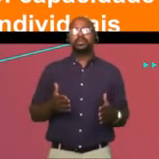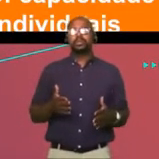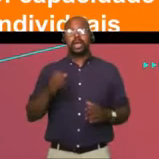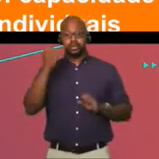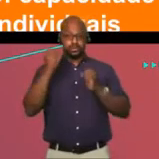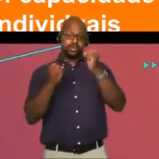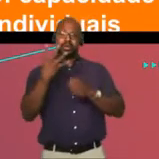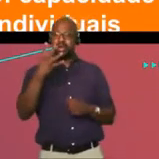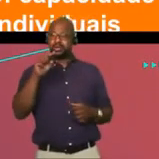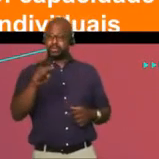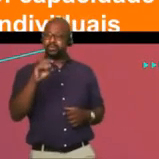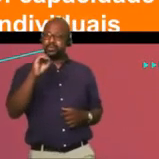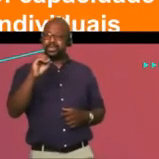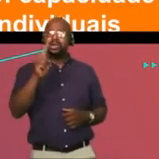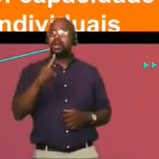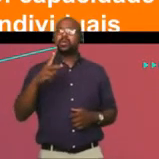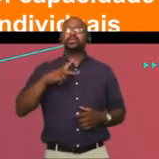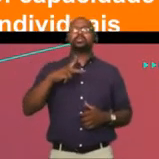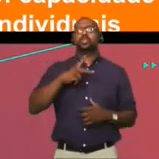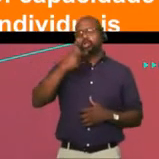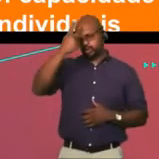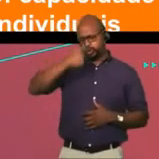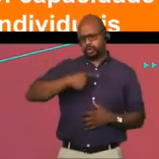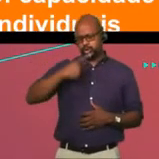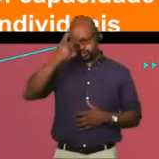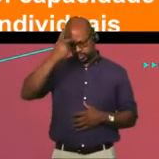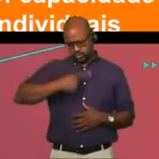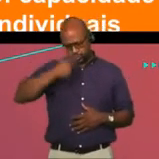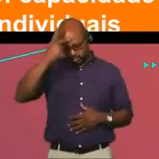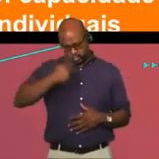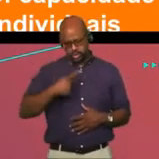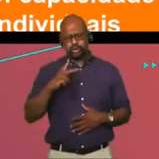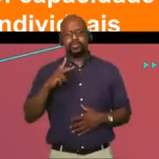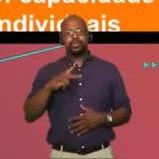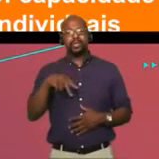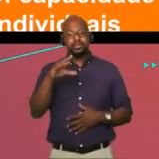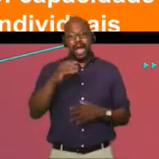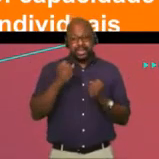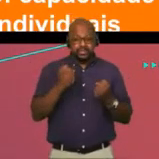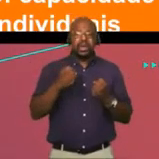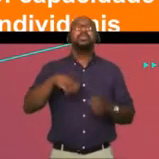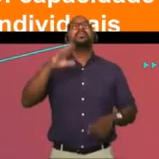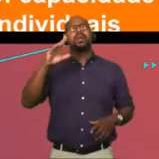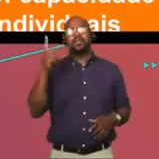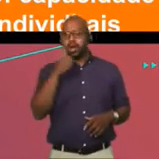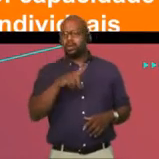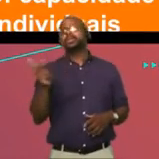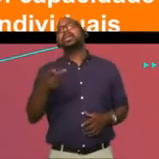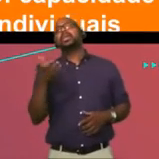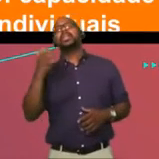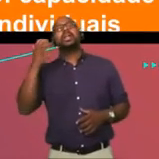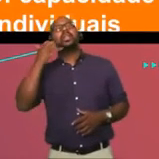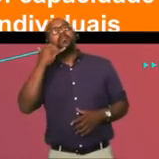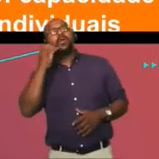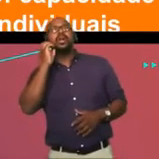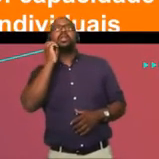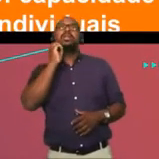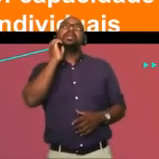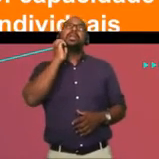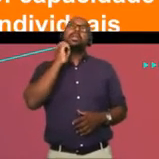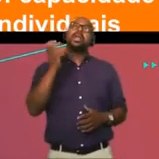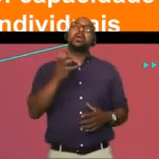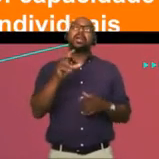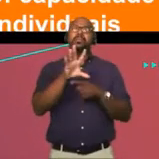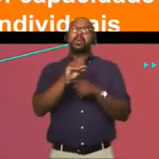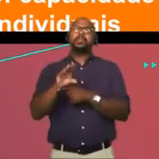indústria 4.0 não é individualização e quanto mais isso se assentou mas vai acontecer você quer um telefone que agora tem uma